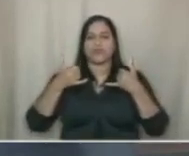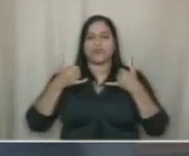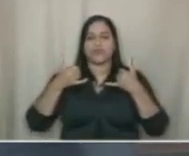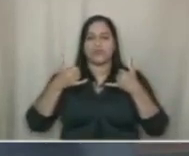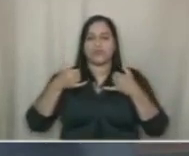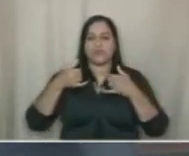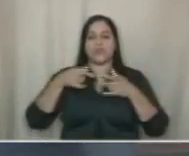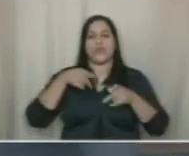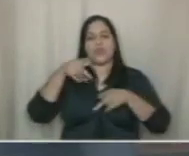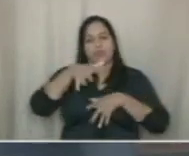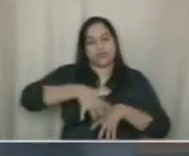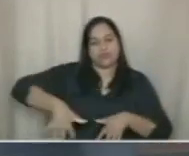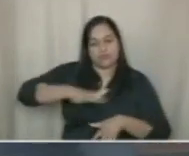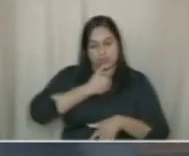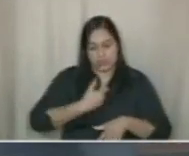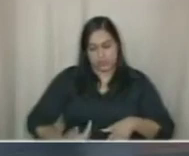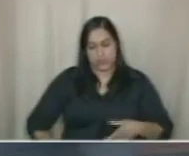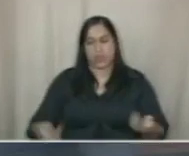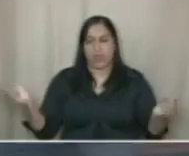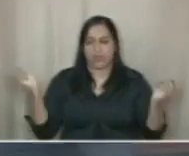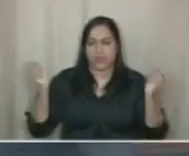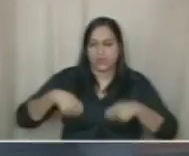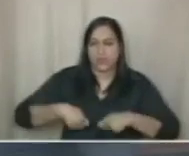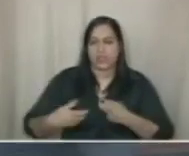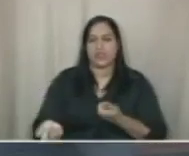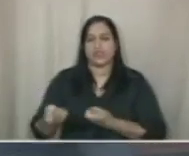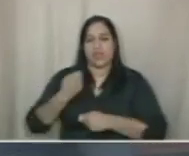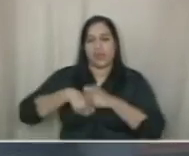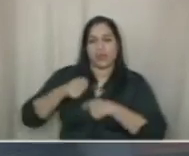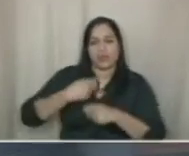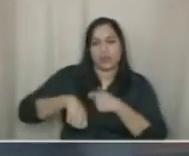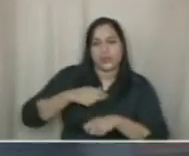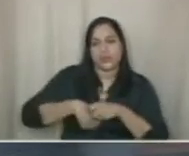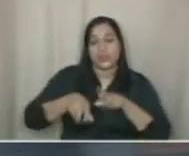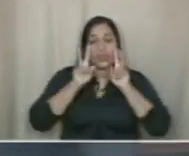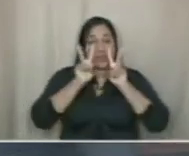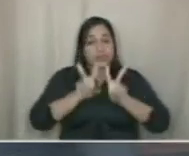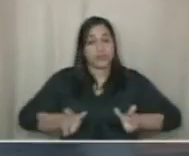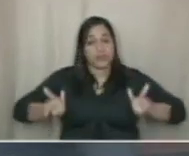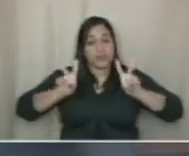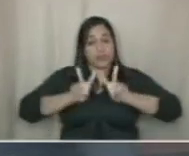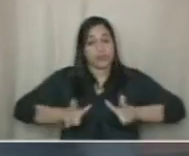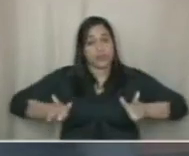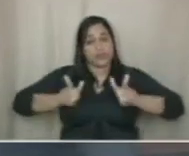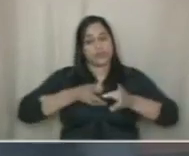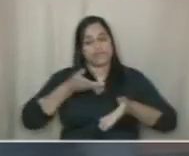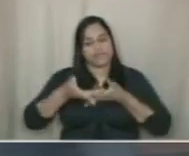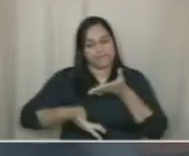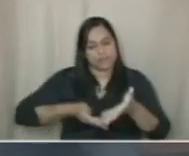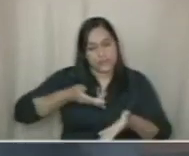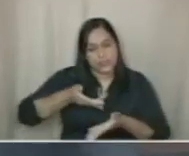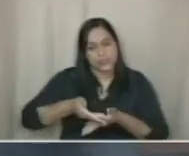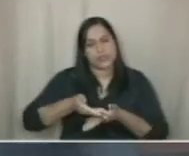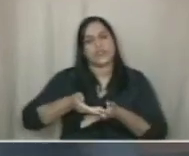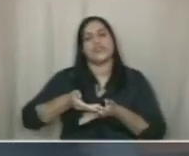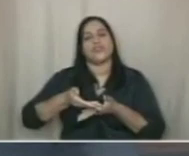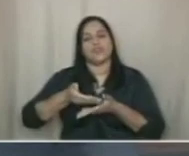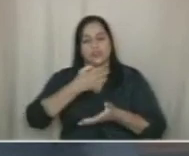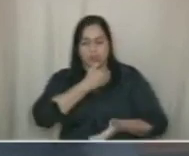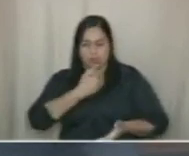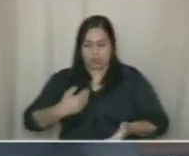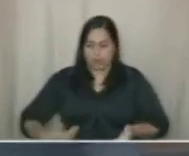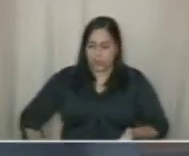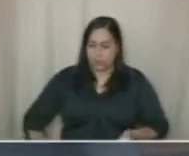como ela deve ser tratada com eficiência com economicidade visando sobretudo um serviço público que entrega